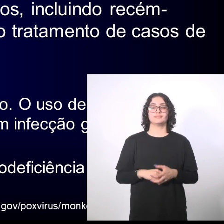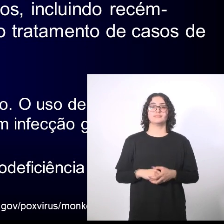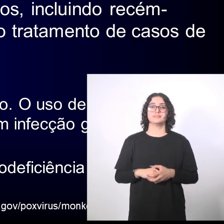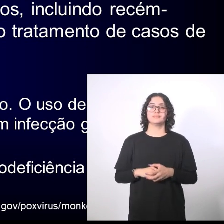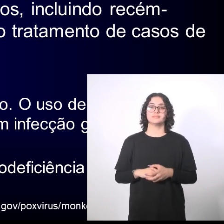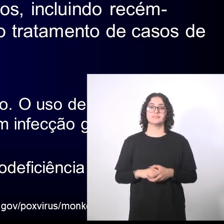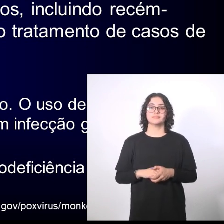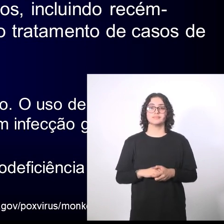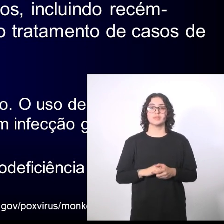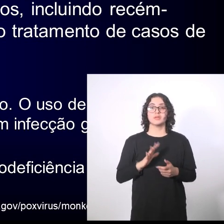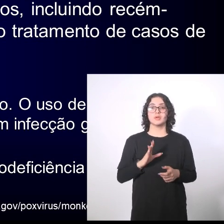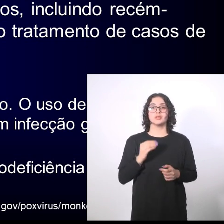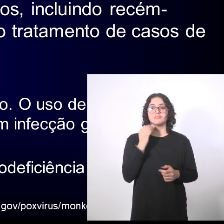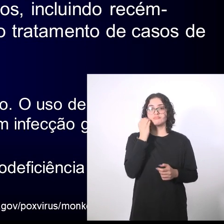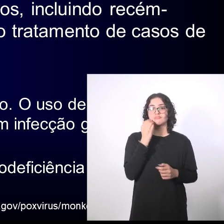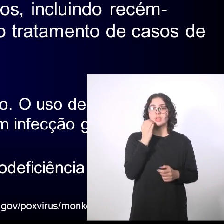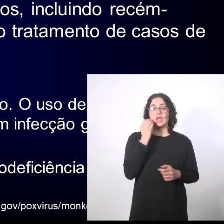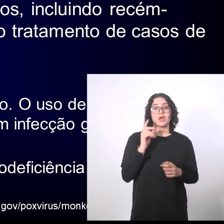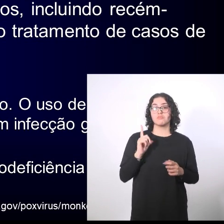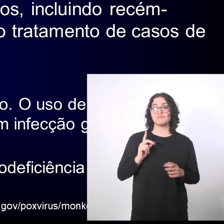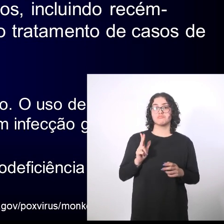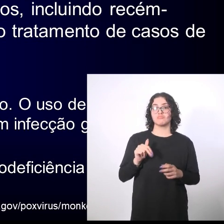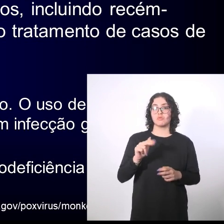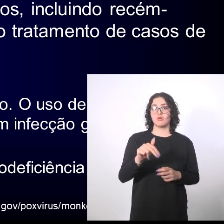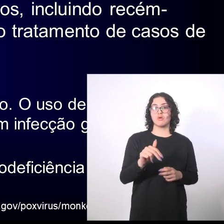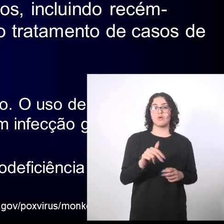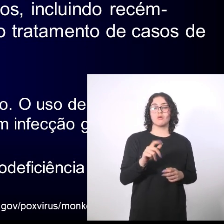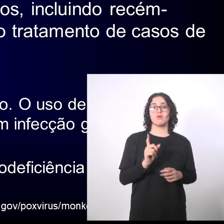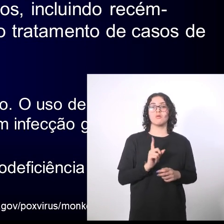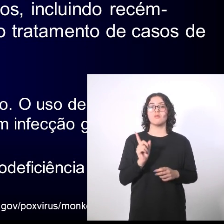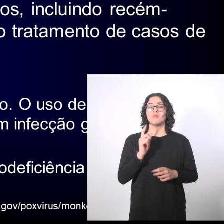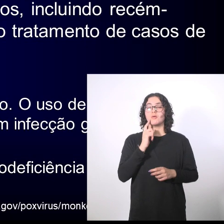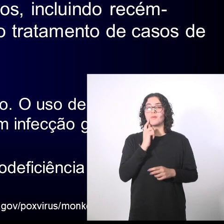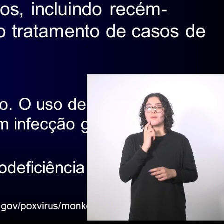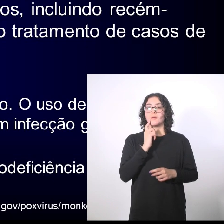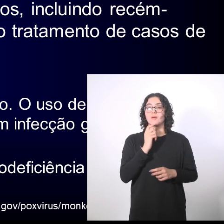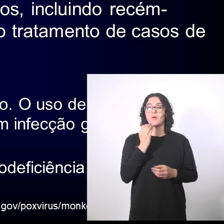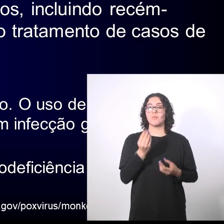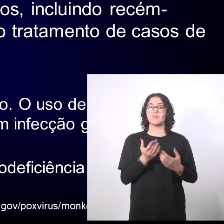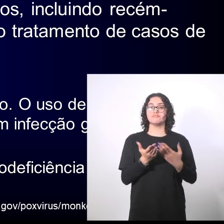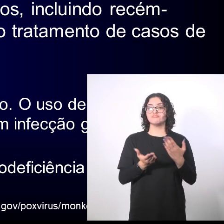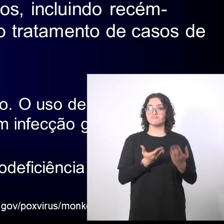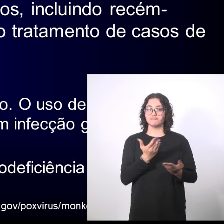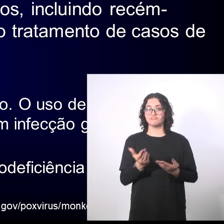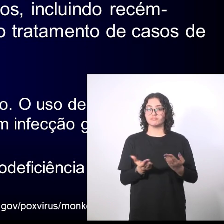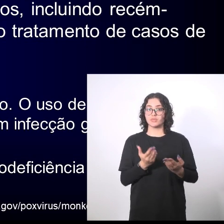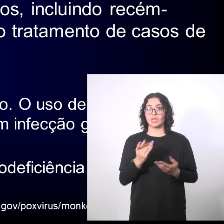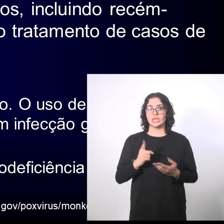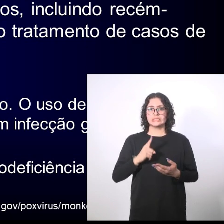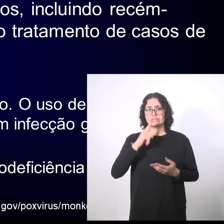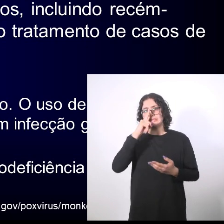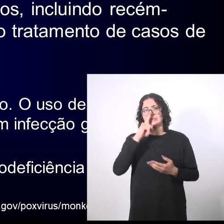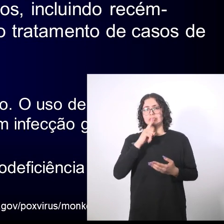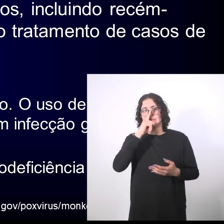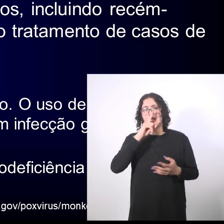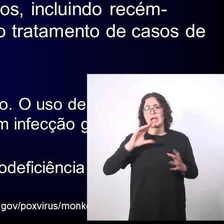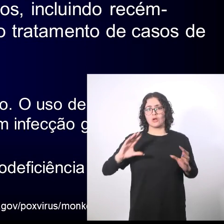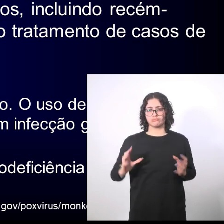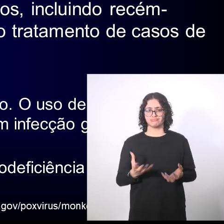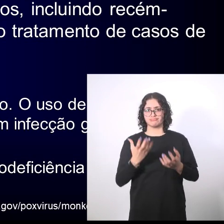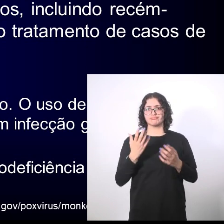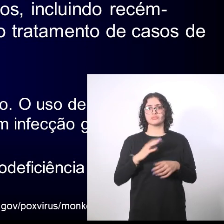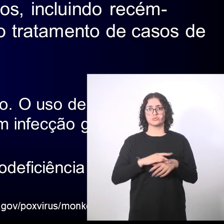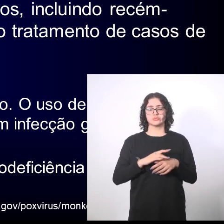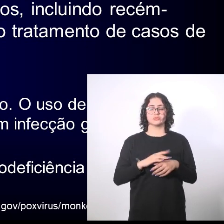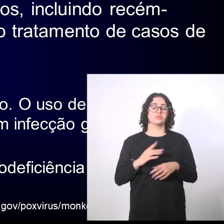há experiência alguma em relação à imunoglobulina como terapêutica desses casos graves. Se pode